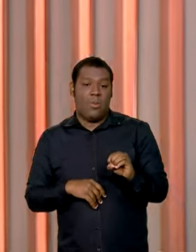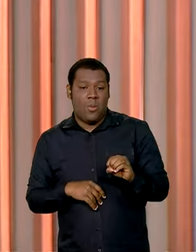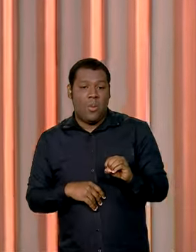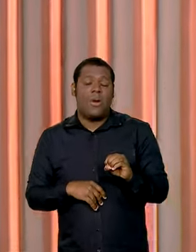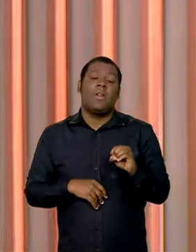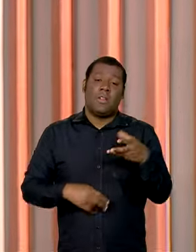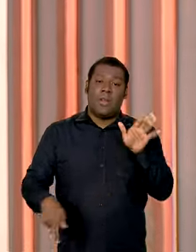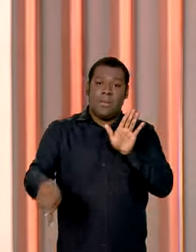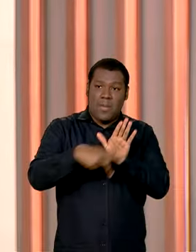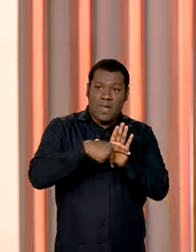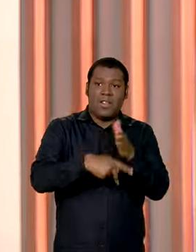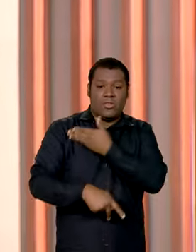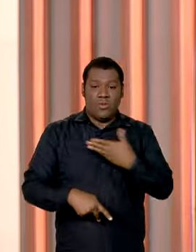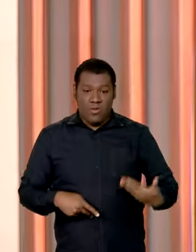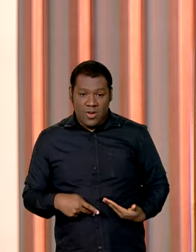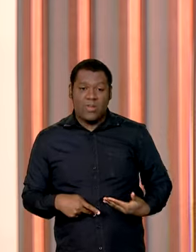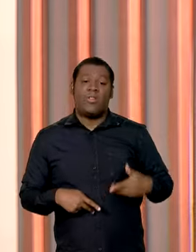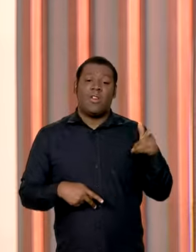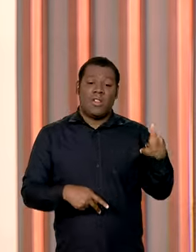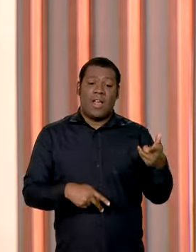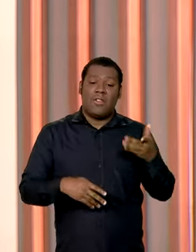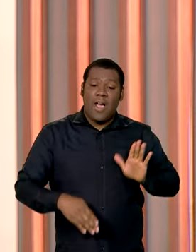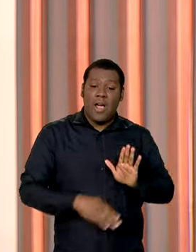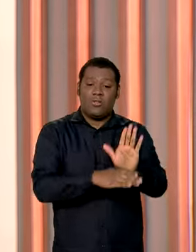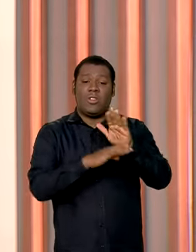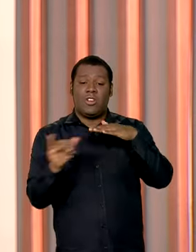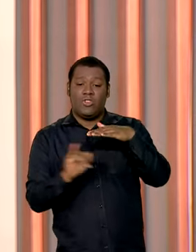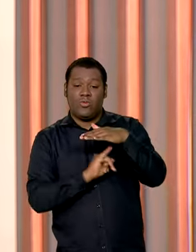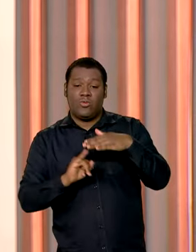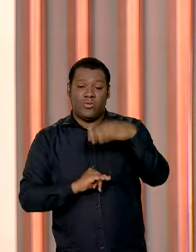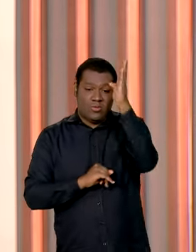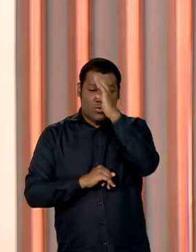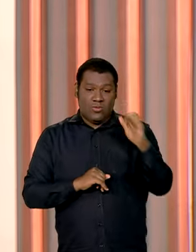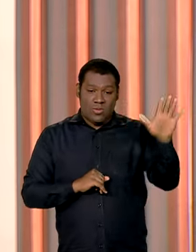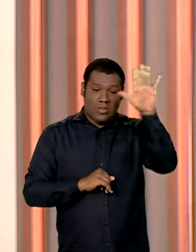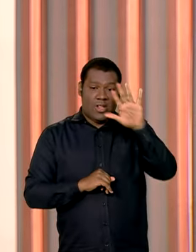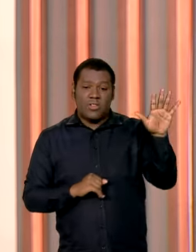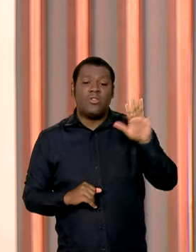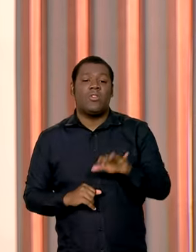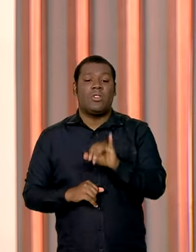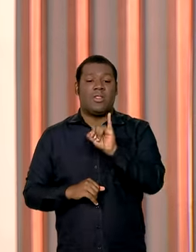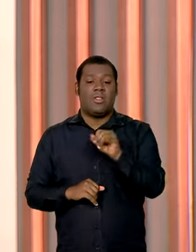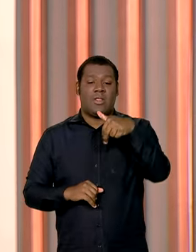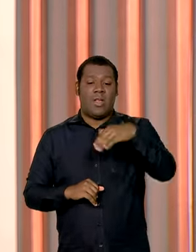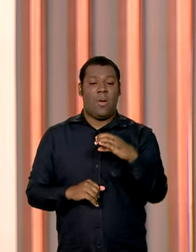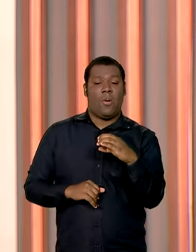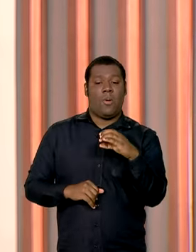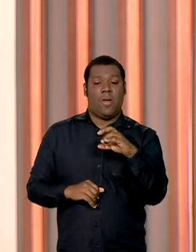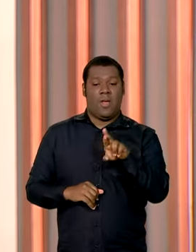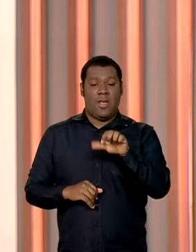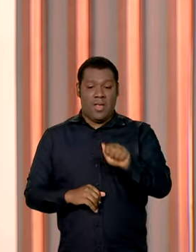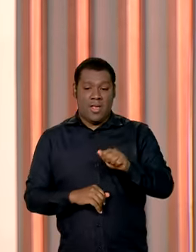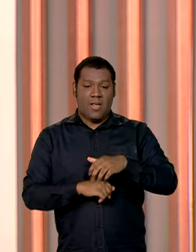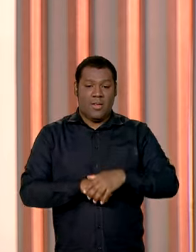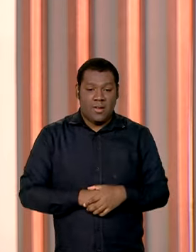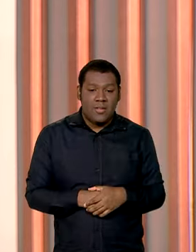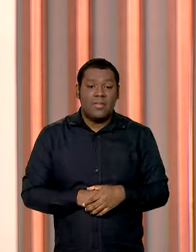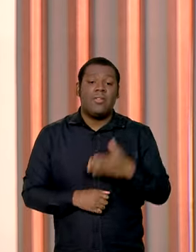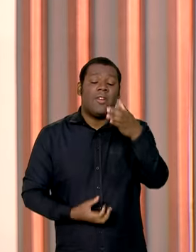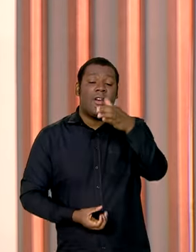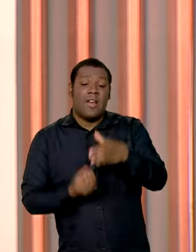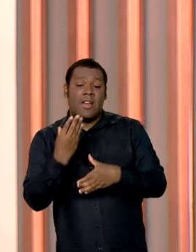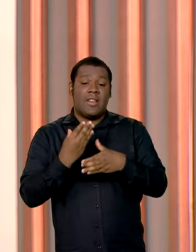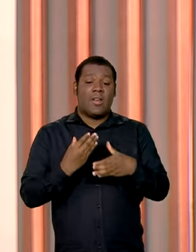à União, foram transferidos para o Instituto Nacional de Colonização e Reforma Agrária, o INCRA. Na área, será